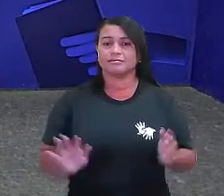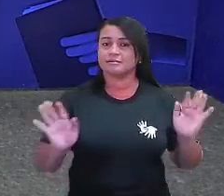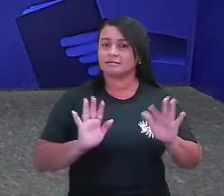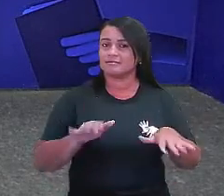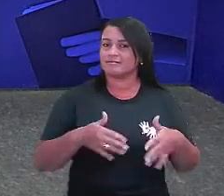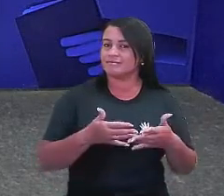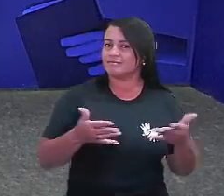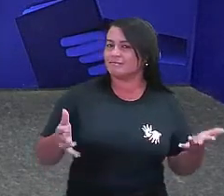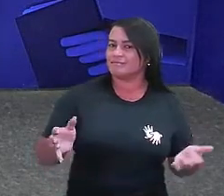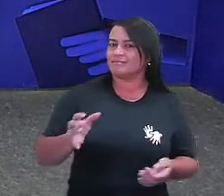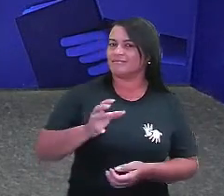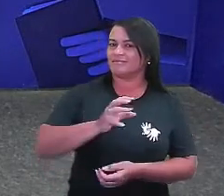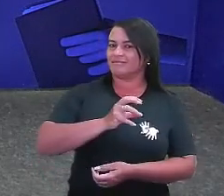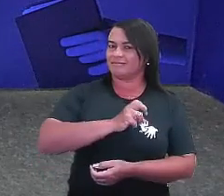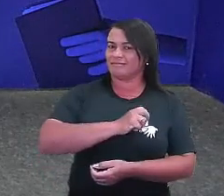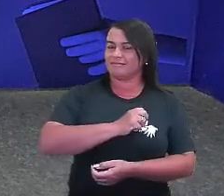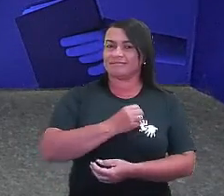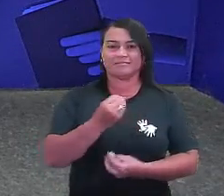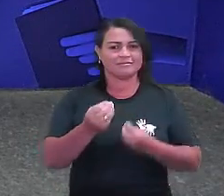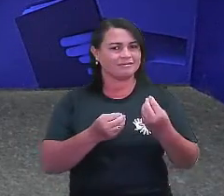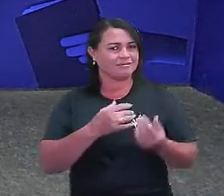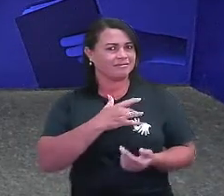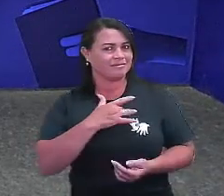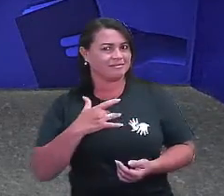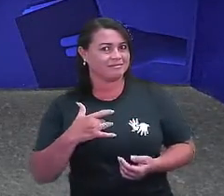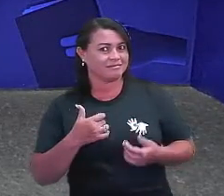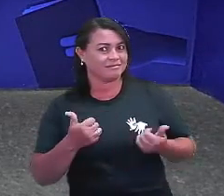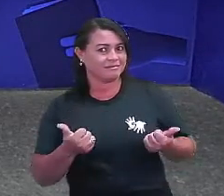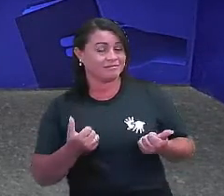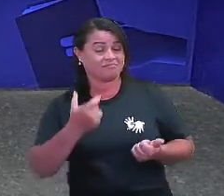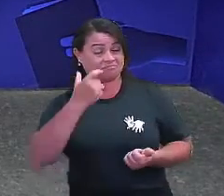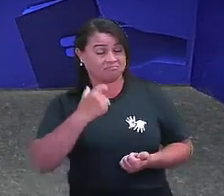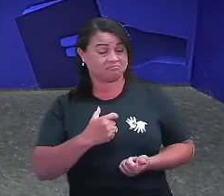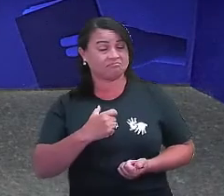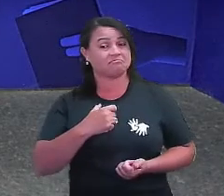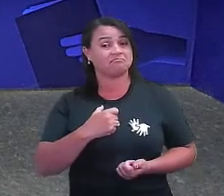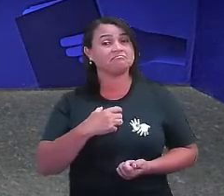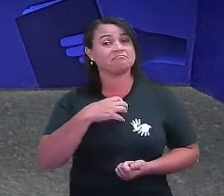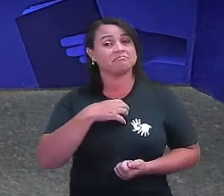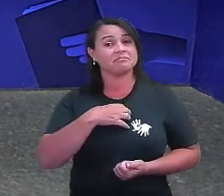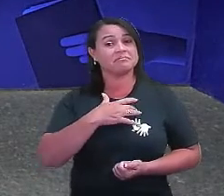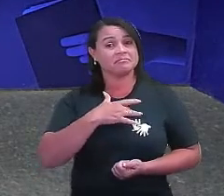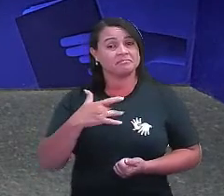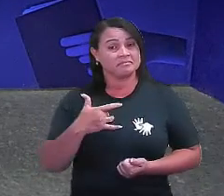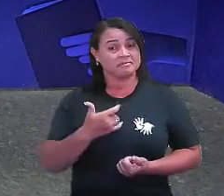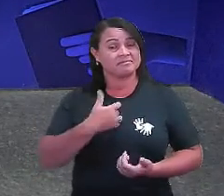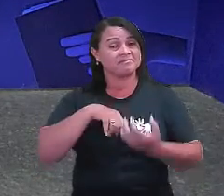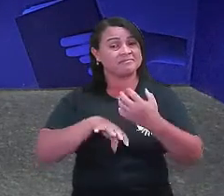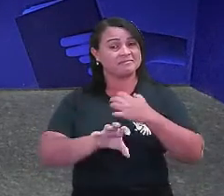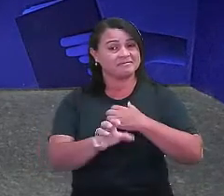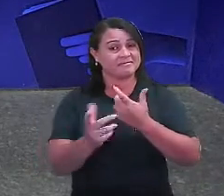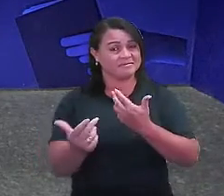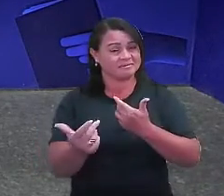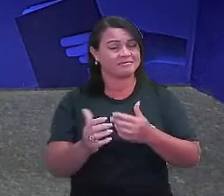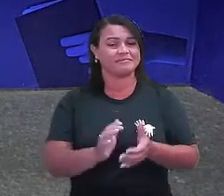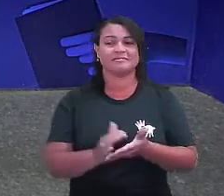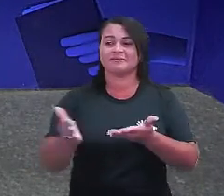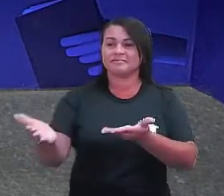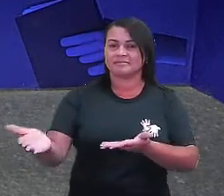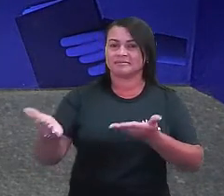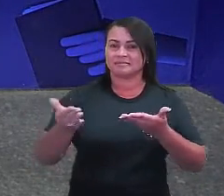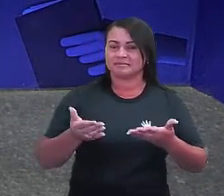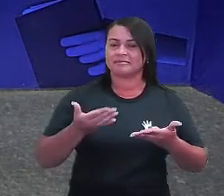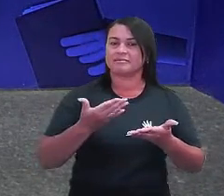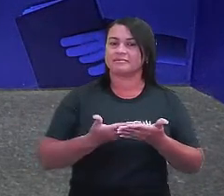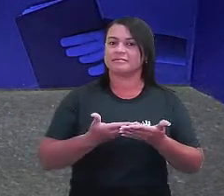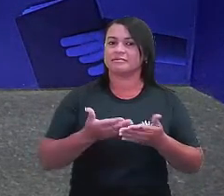Olá, meus amores, como é que vocês estão? Eu estou bem e eu espero que você também esteja bem. Seja bem-vinda à